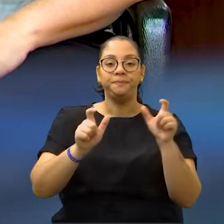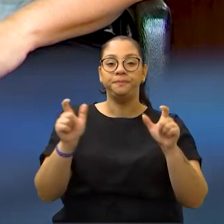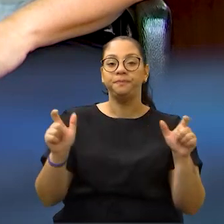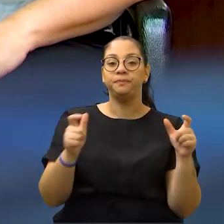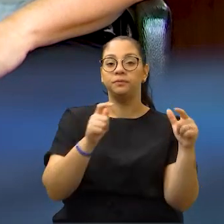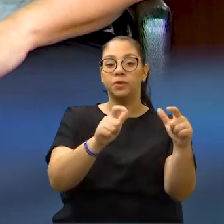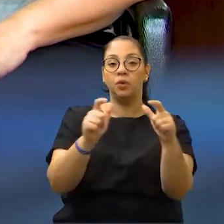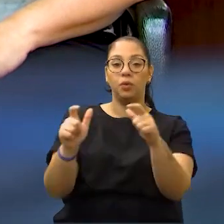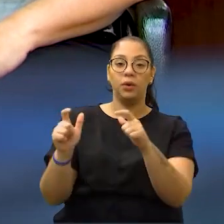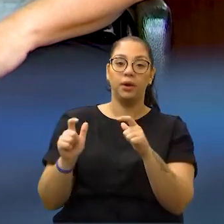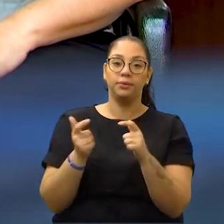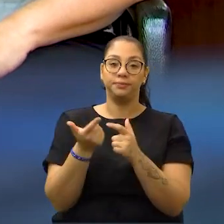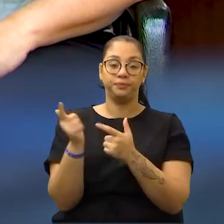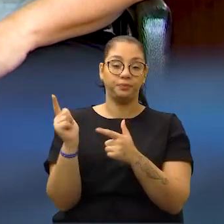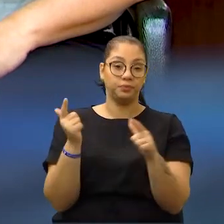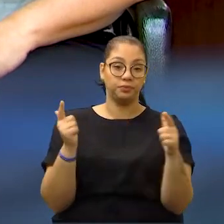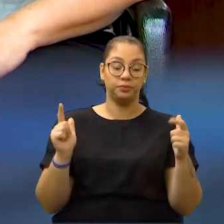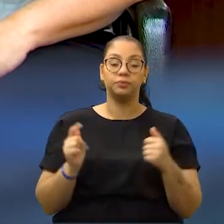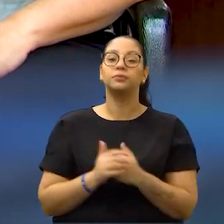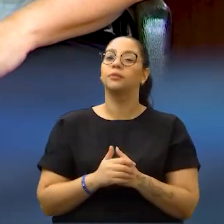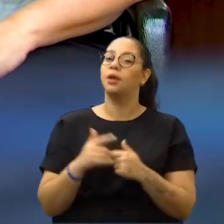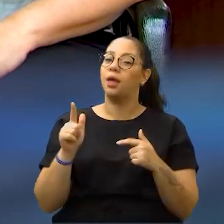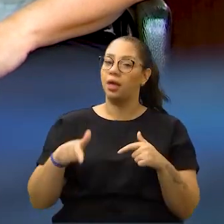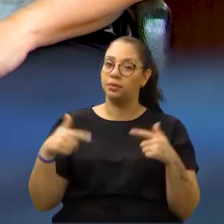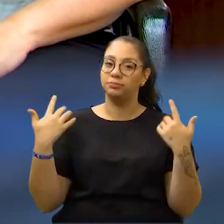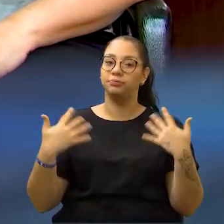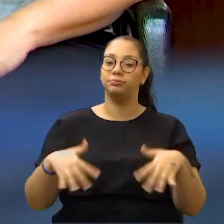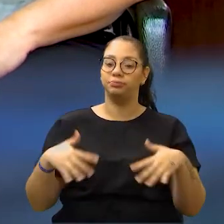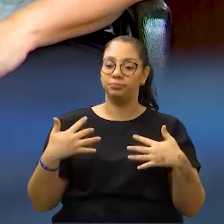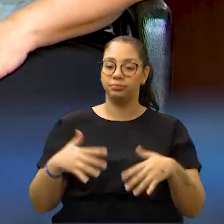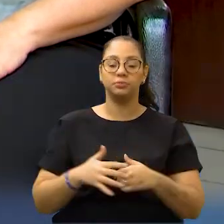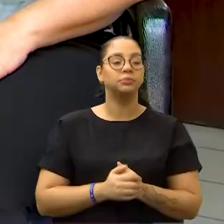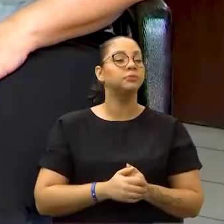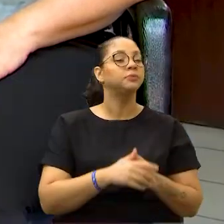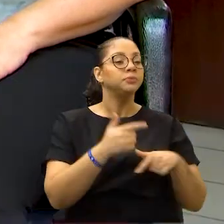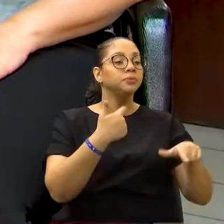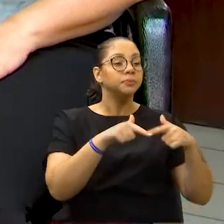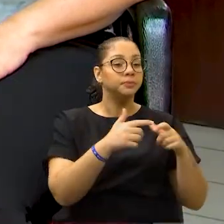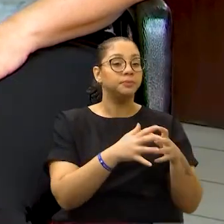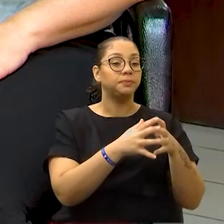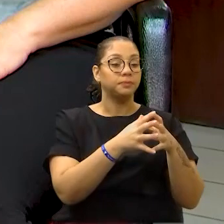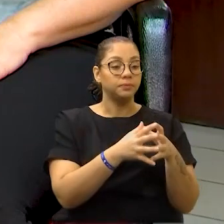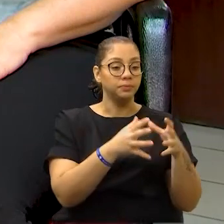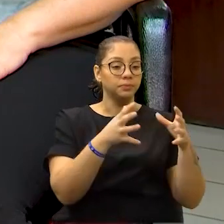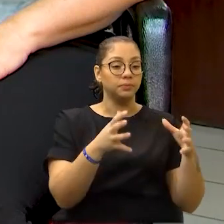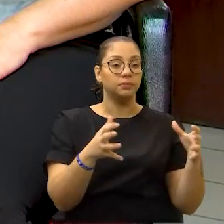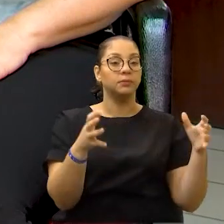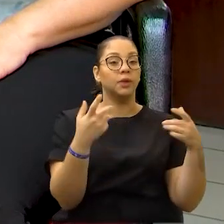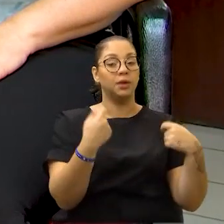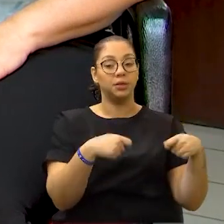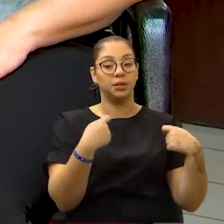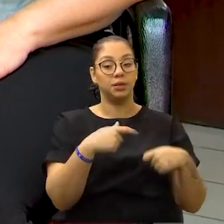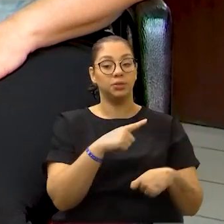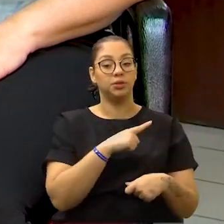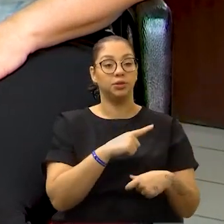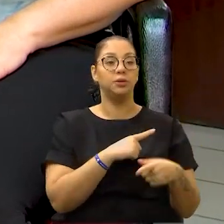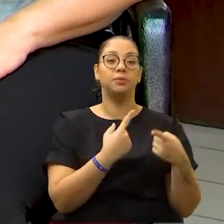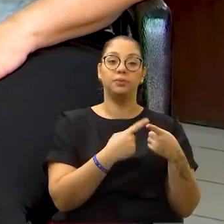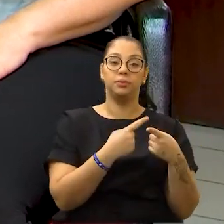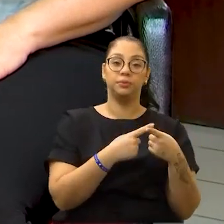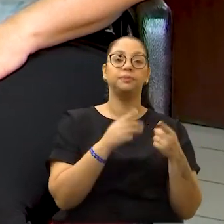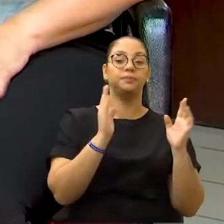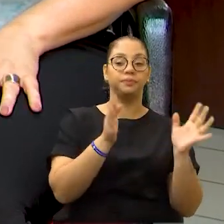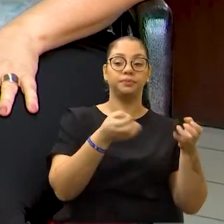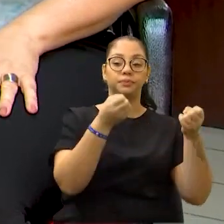outras localidades. É grandioso, é uma obra... O trabalho foi crescendo de acordo com as necessidades, né? Porque, pelo